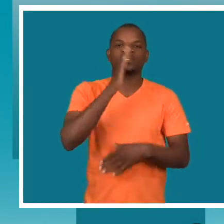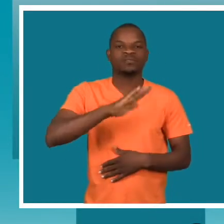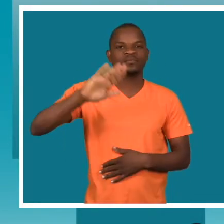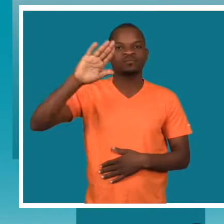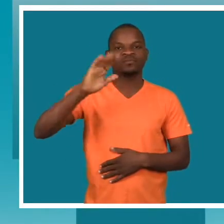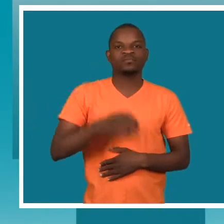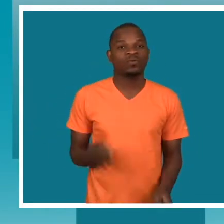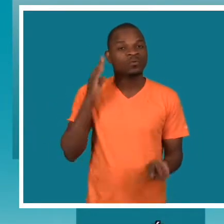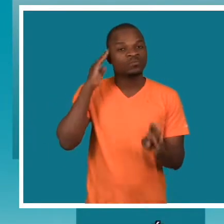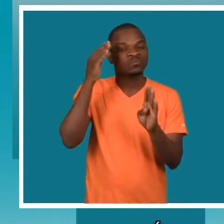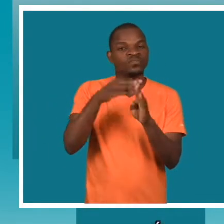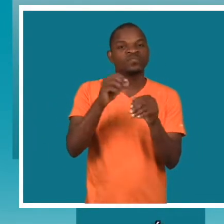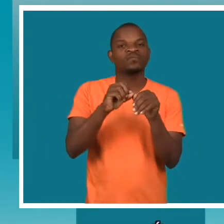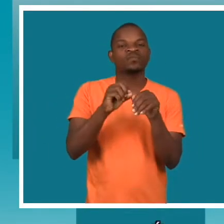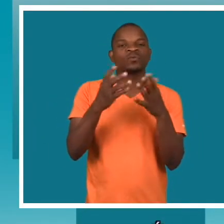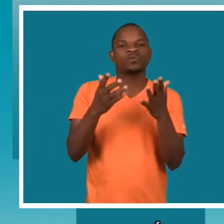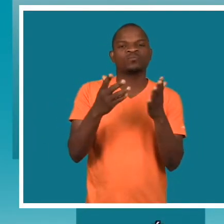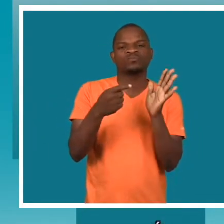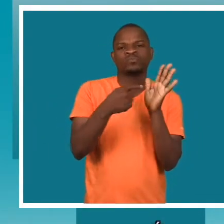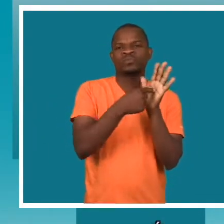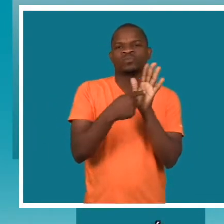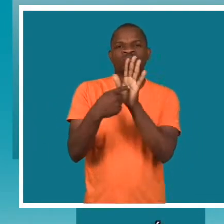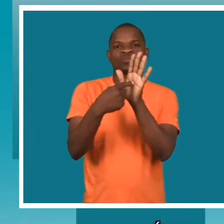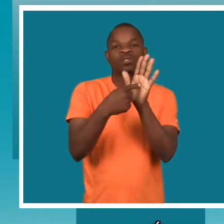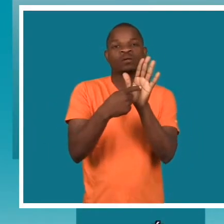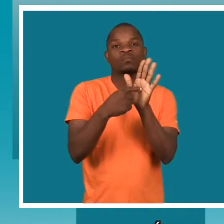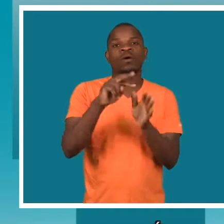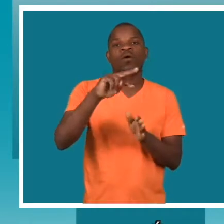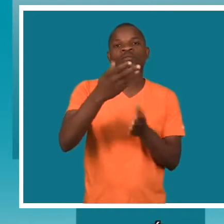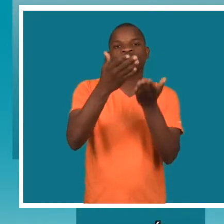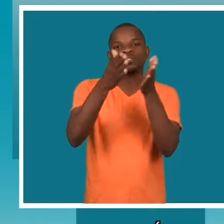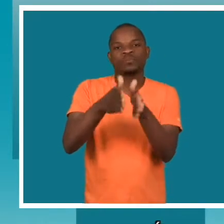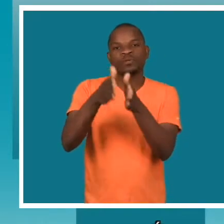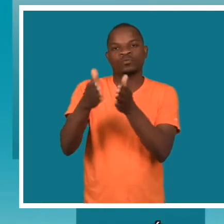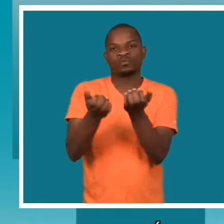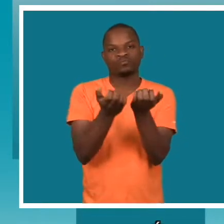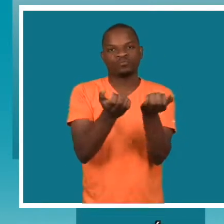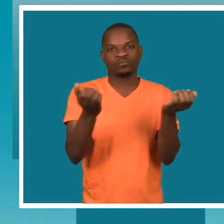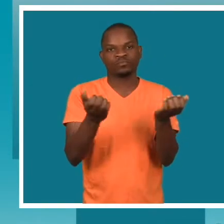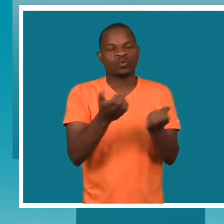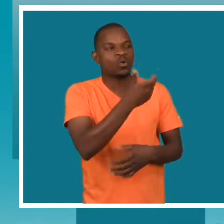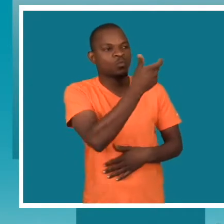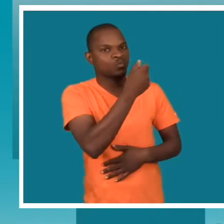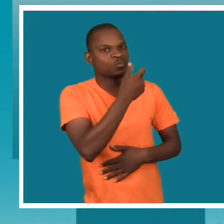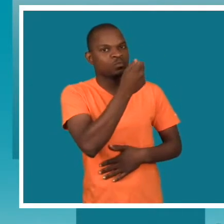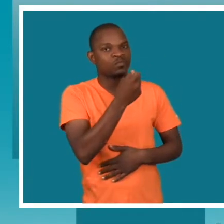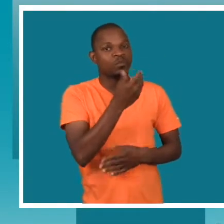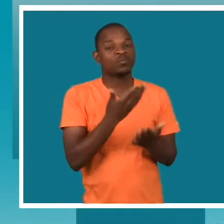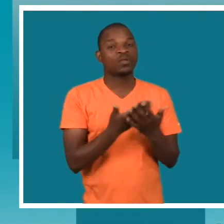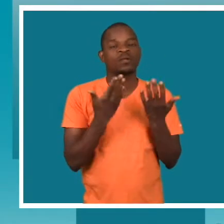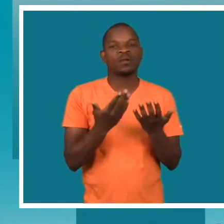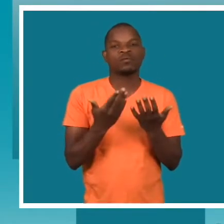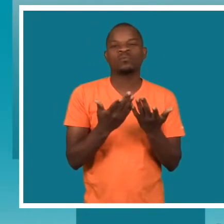nacional. É para que ele se torne uma inspiração, principalmente para os miúdos, porque hoje em dia as nossas